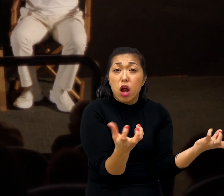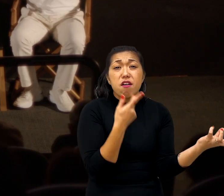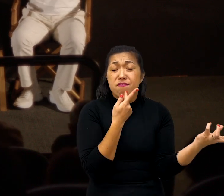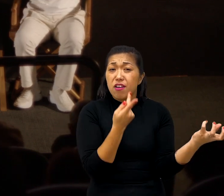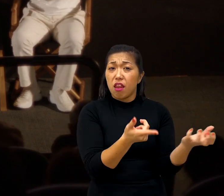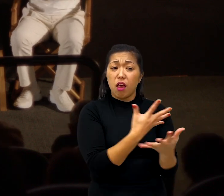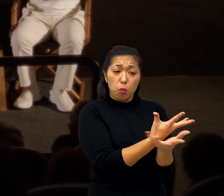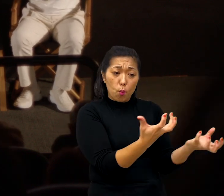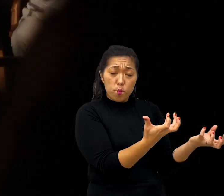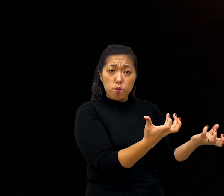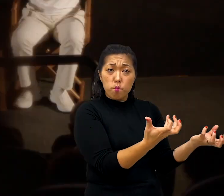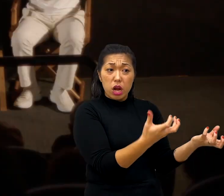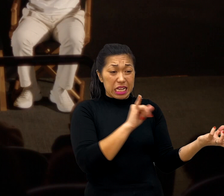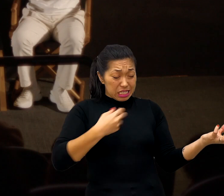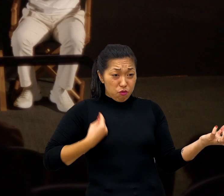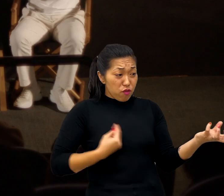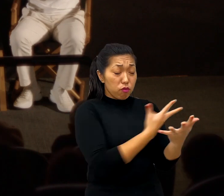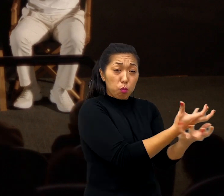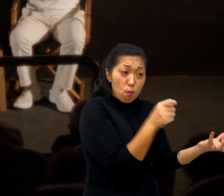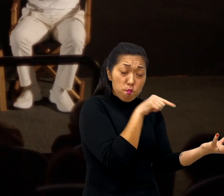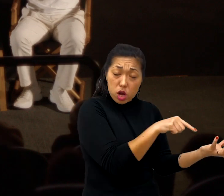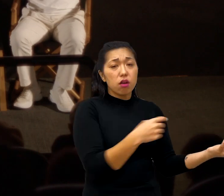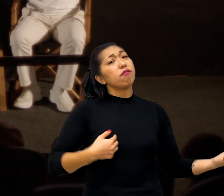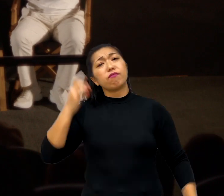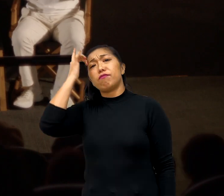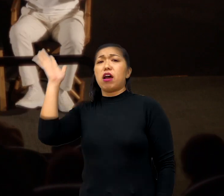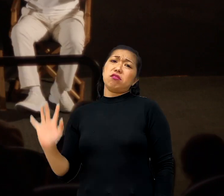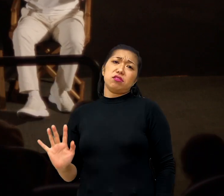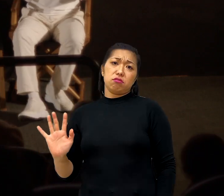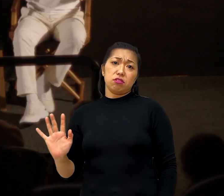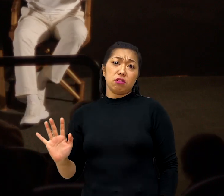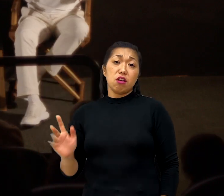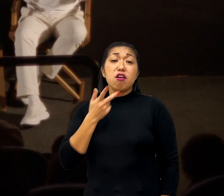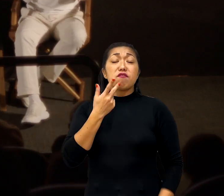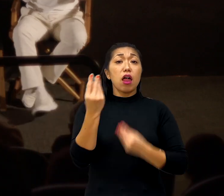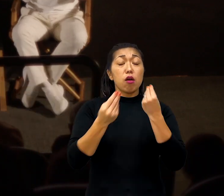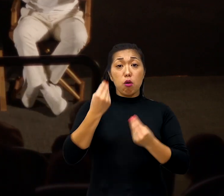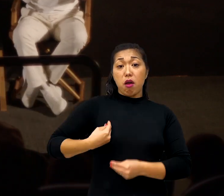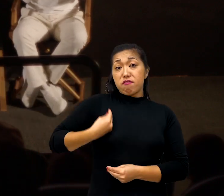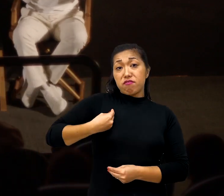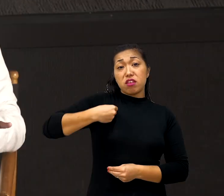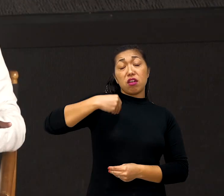do semiárido fora dele. É fácil narrar a floresta Amazônia via GPS.